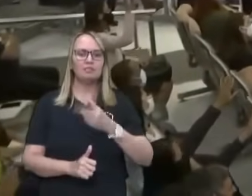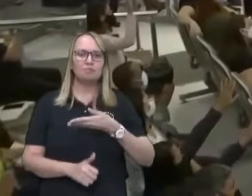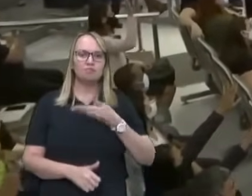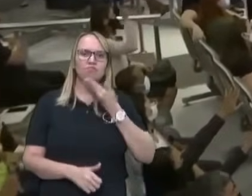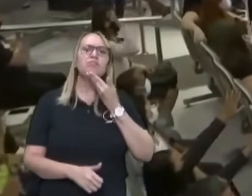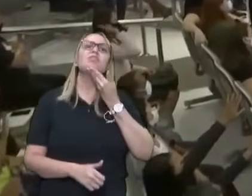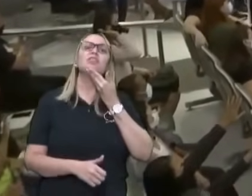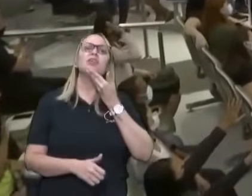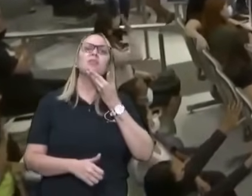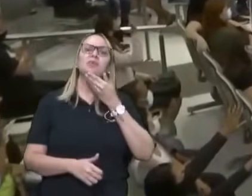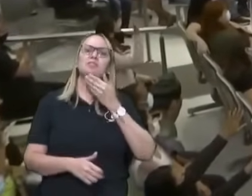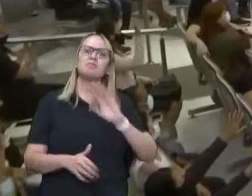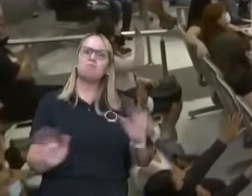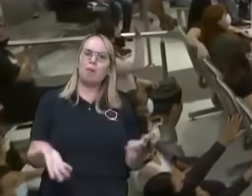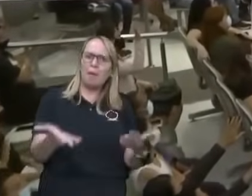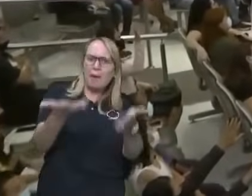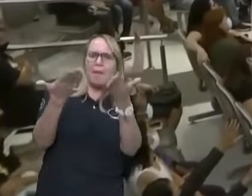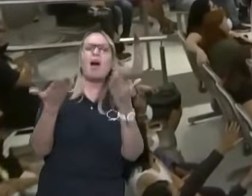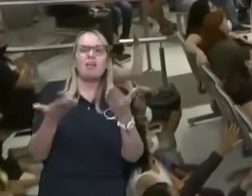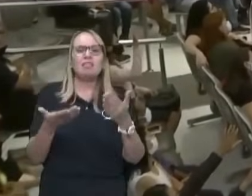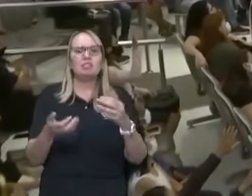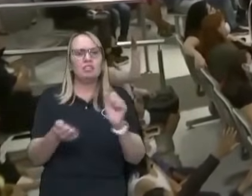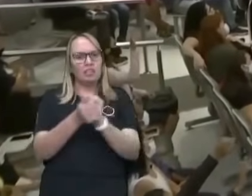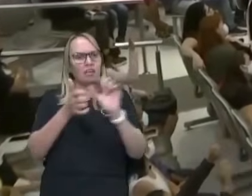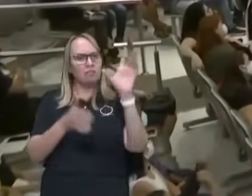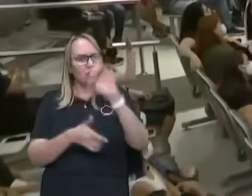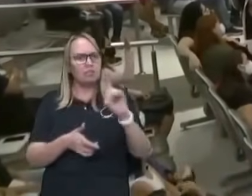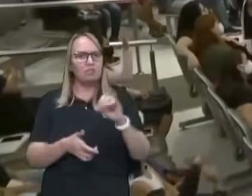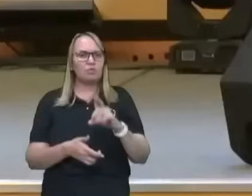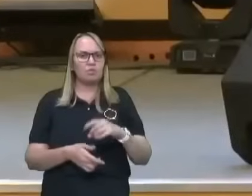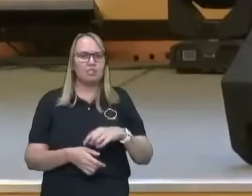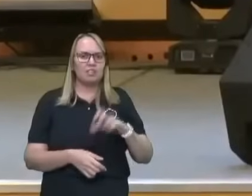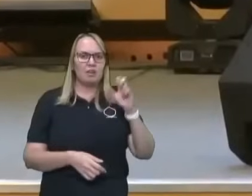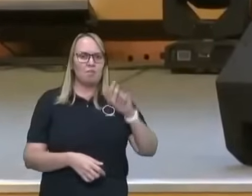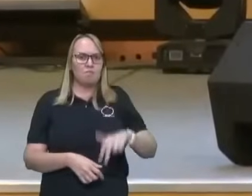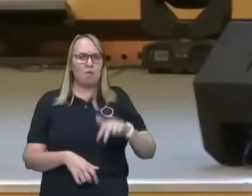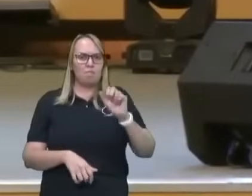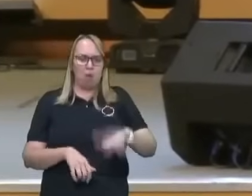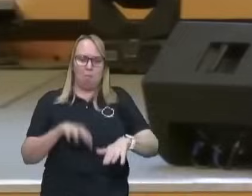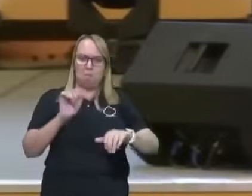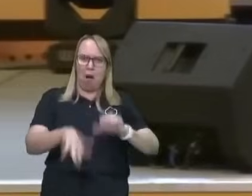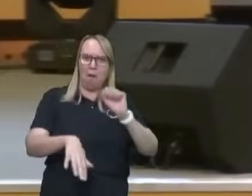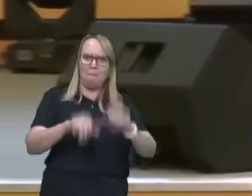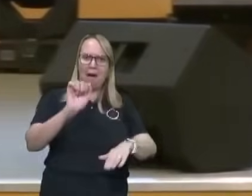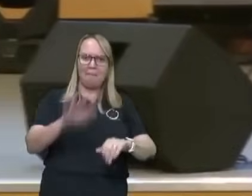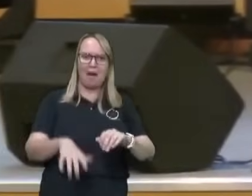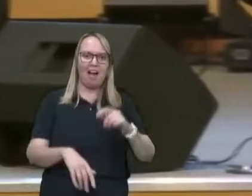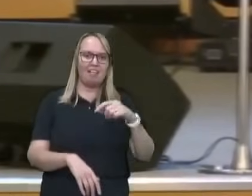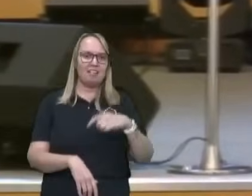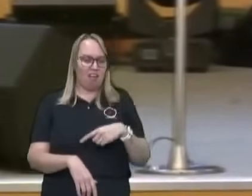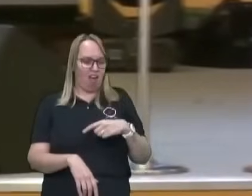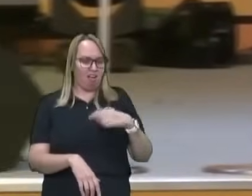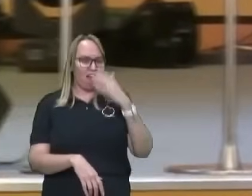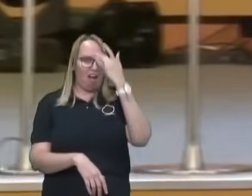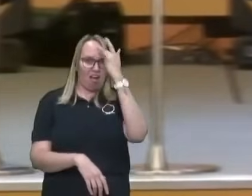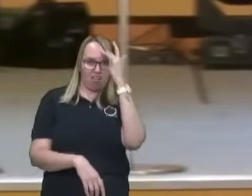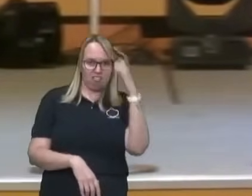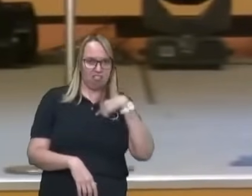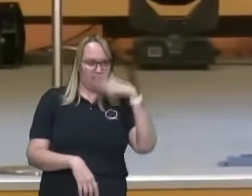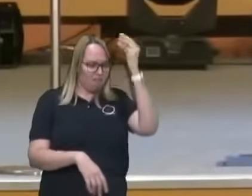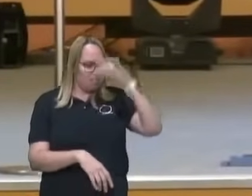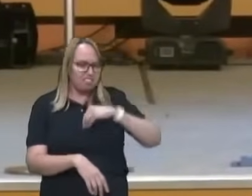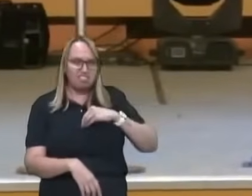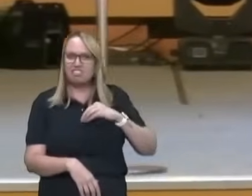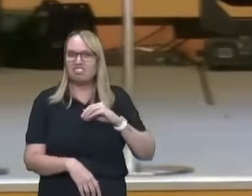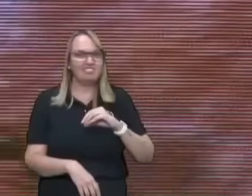cabeça, sacode a poeira, dá glória a Deus, sai daqui marchando e pisando. Olha aí, capeta, se pensa que eu vou desistir, se pensa que eu vou